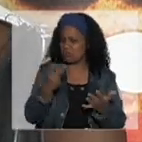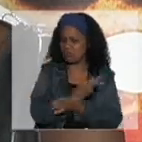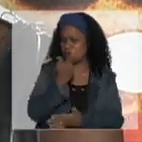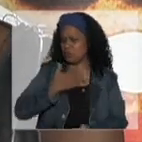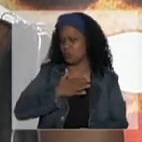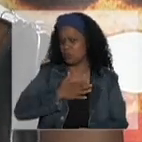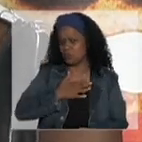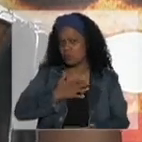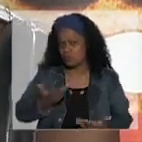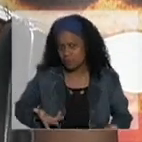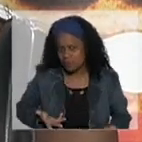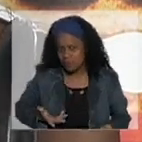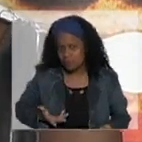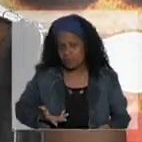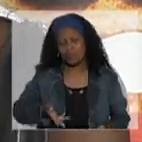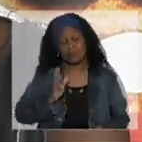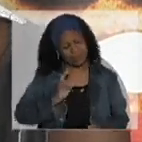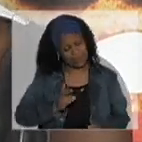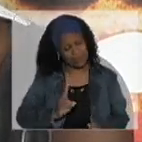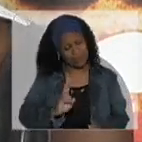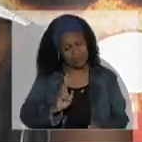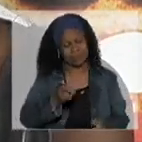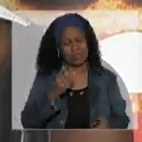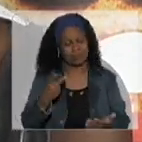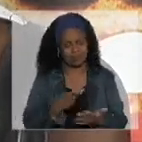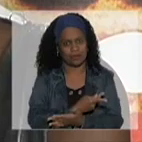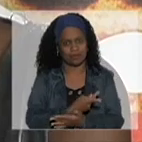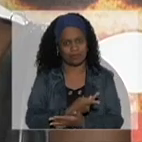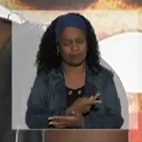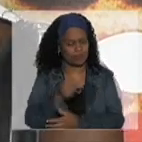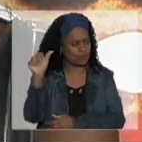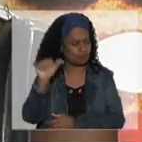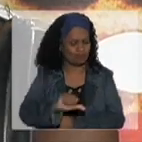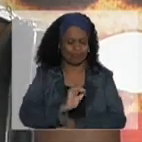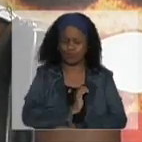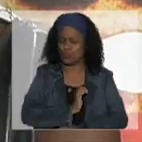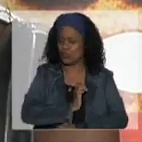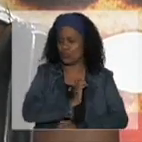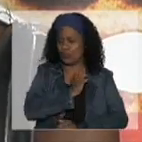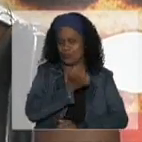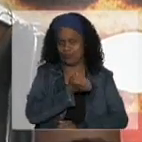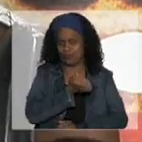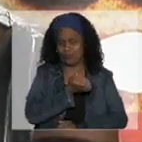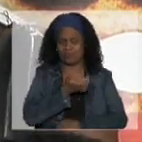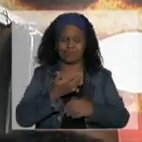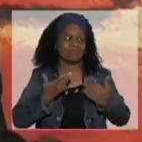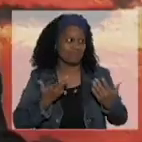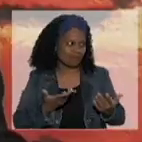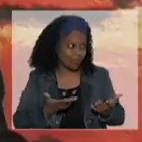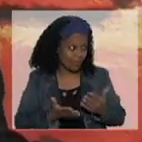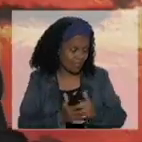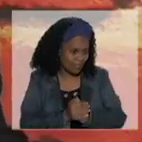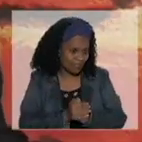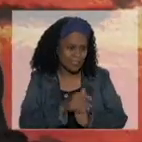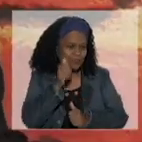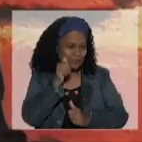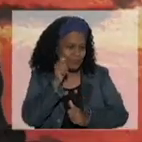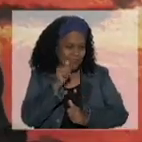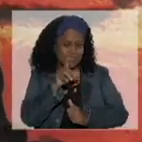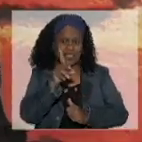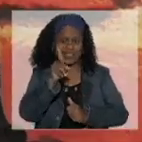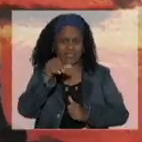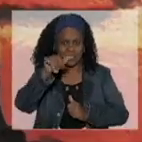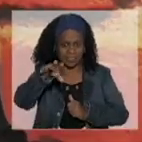vai acontecer contigo nunca vai acontecer sendo que sempre acaba acontecendo é pior coisa que tem é dayse